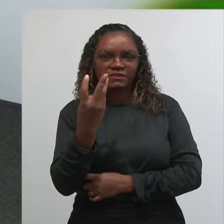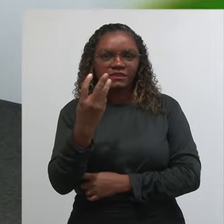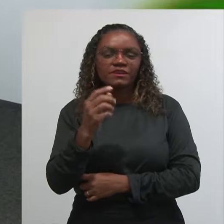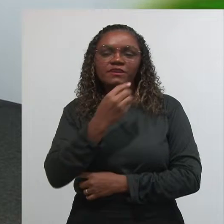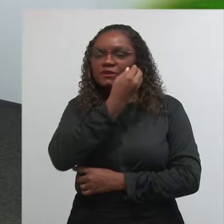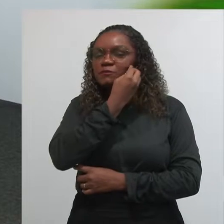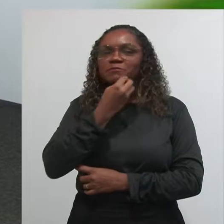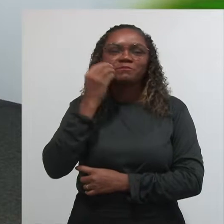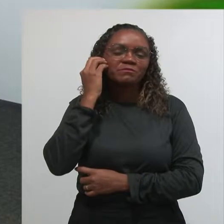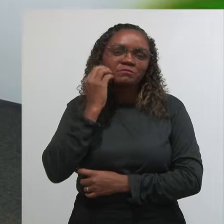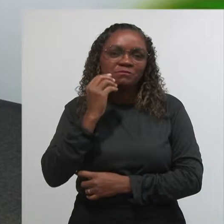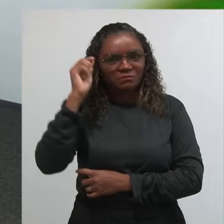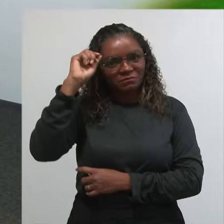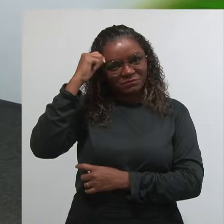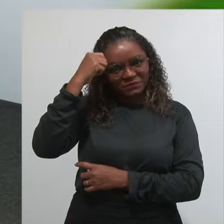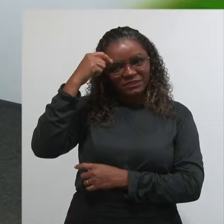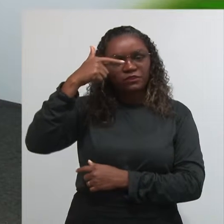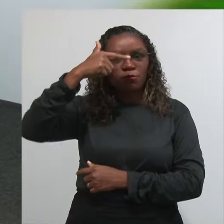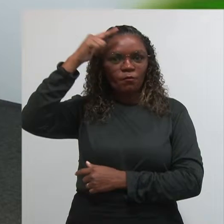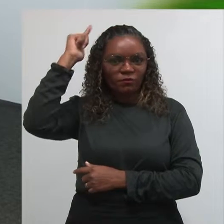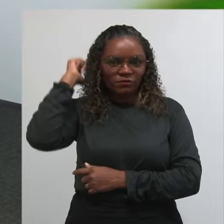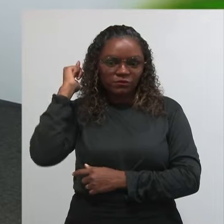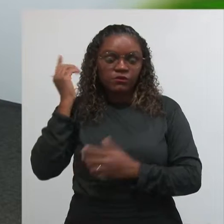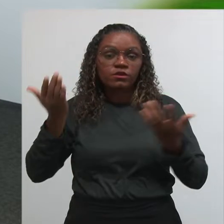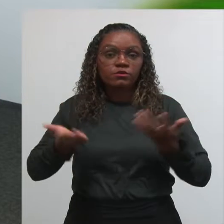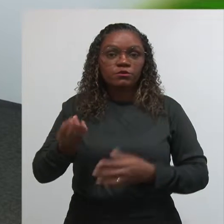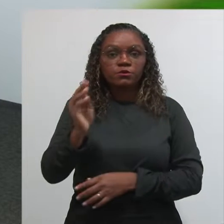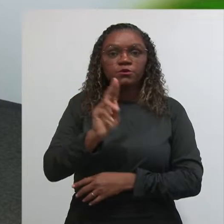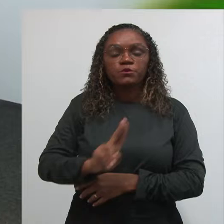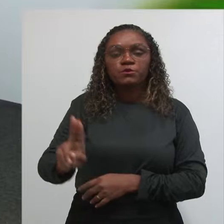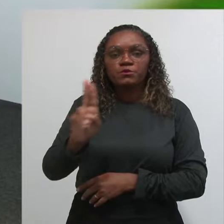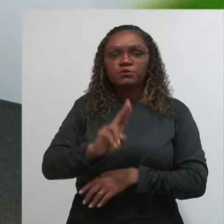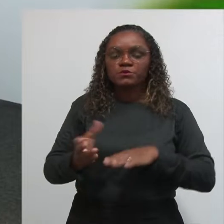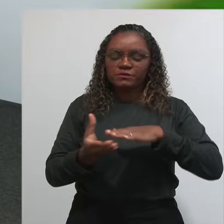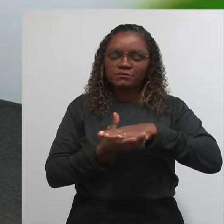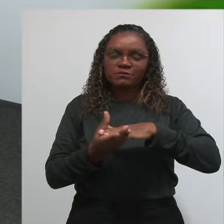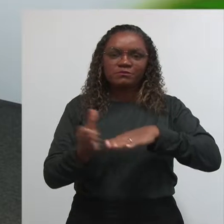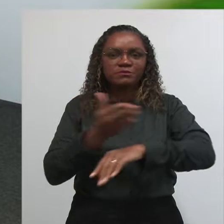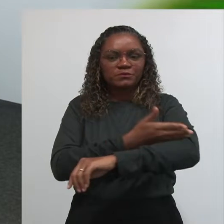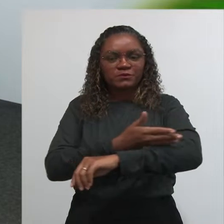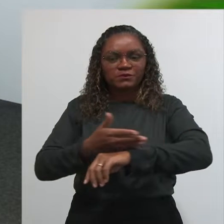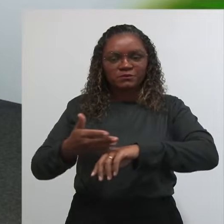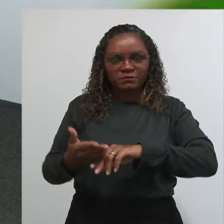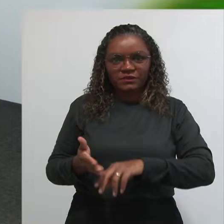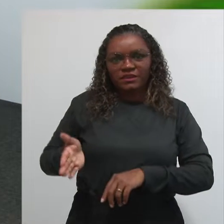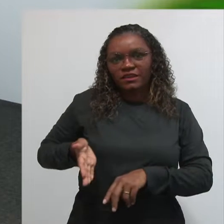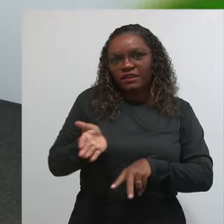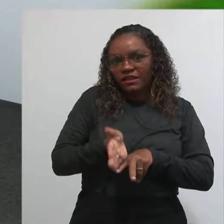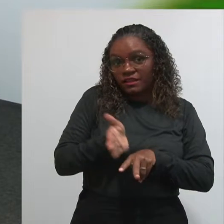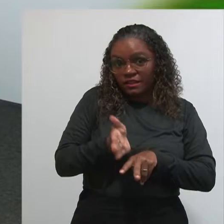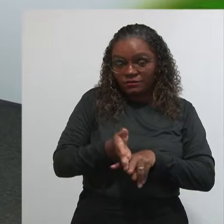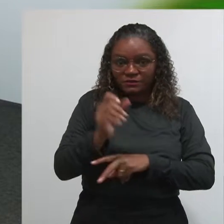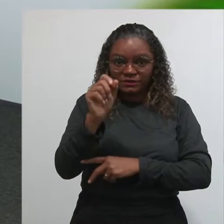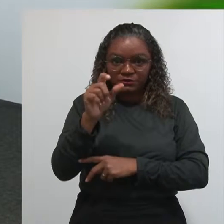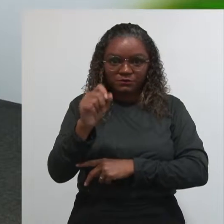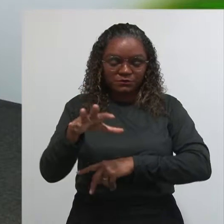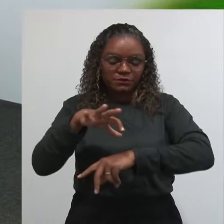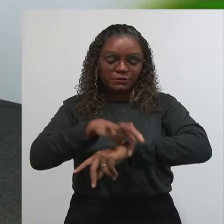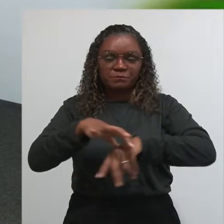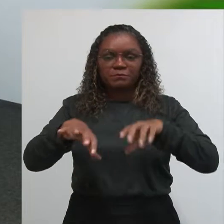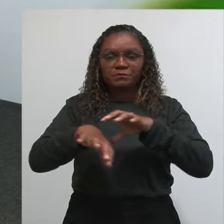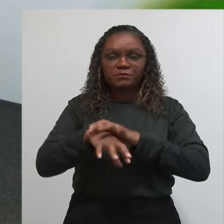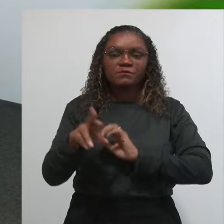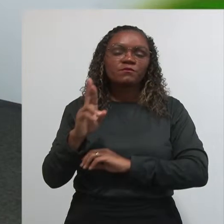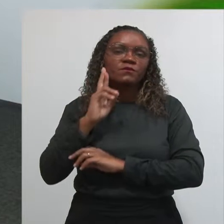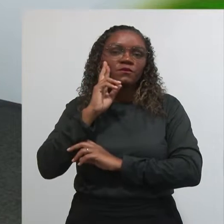e estou utilizando nesse momento um tênis branco, uma calça jeans azul e uma camisa na cor salmão. Do lado